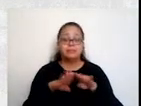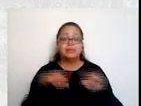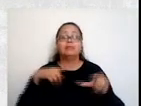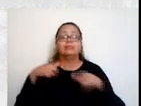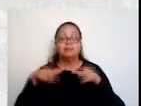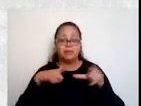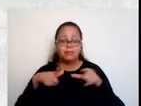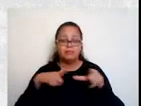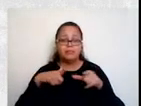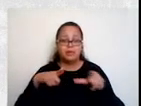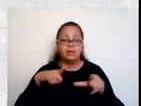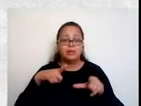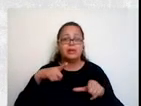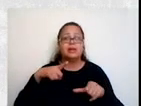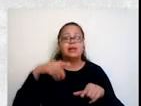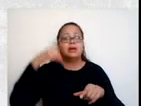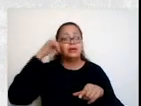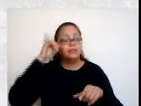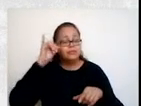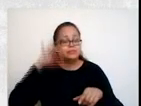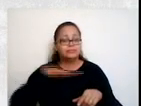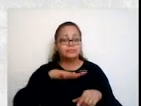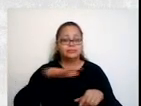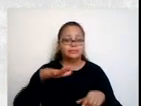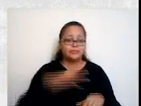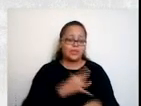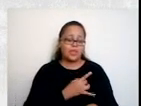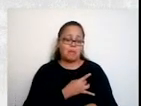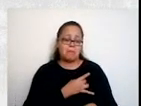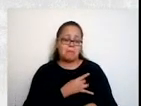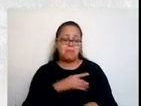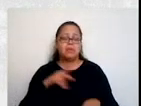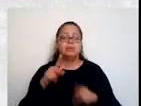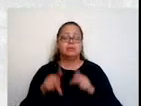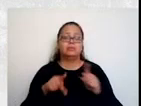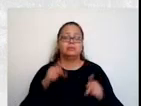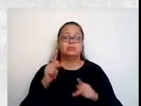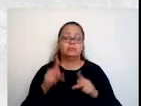latifundiários e reprimindo parte da população. Então é uma visão